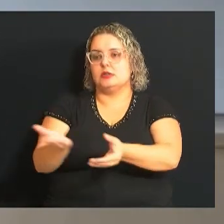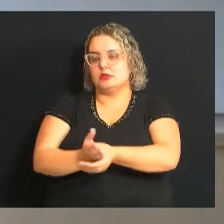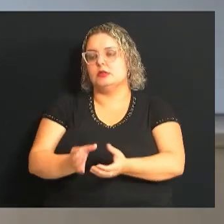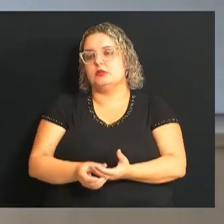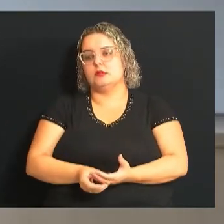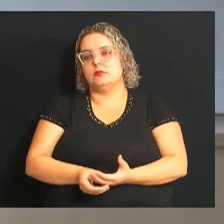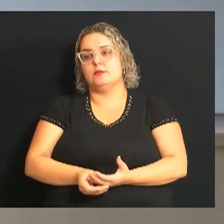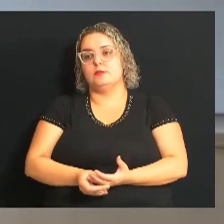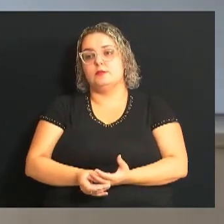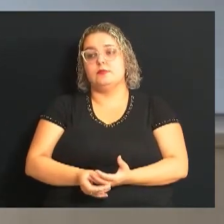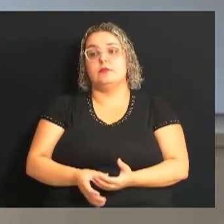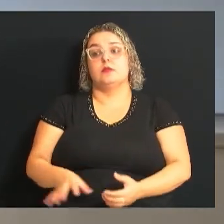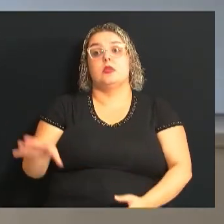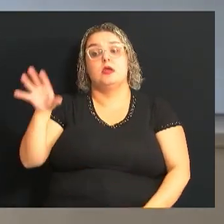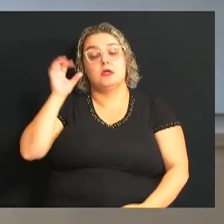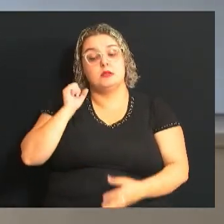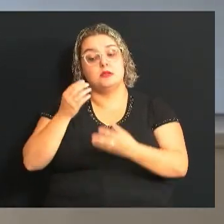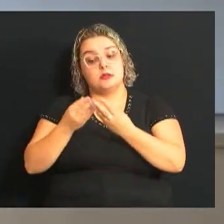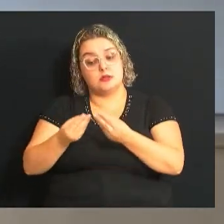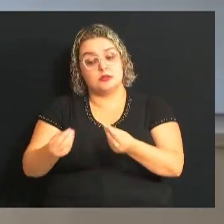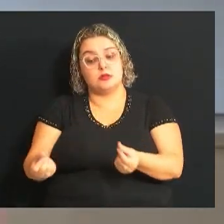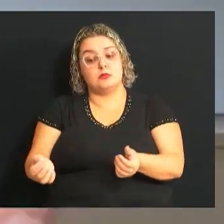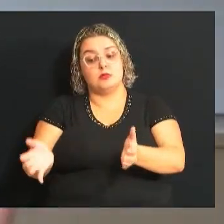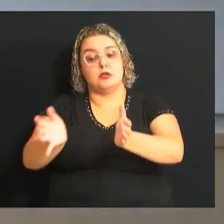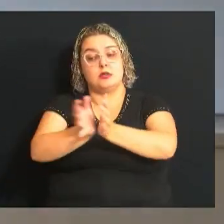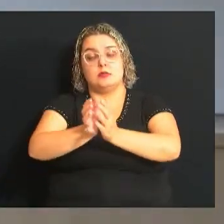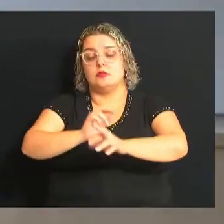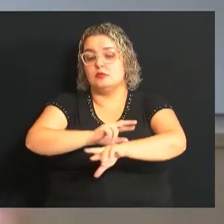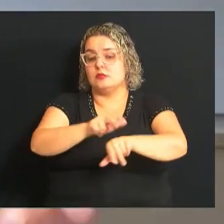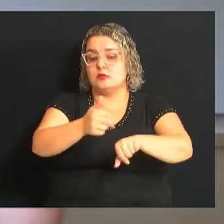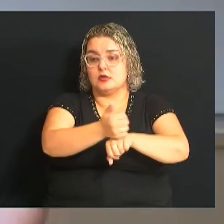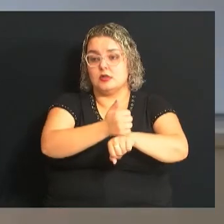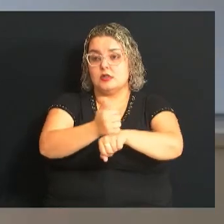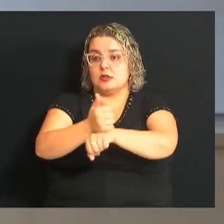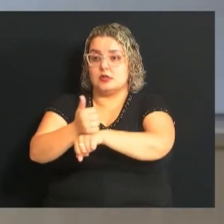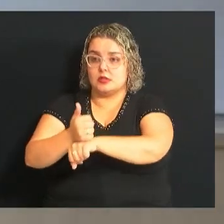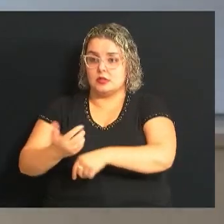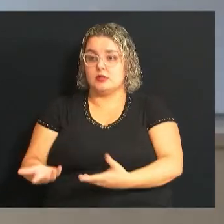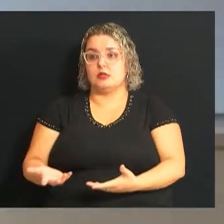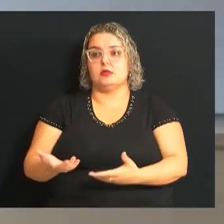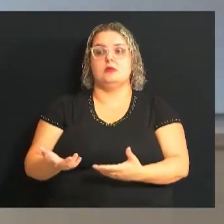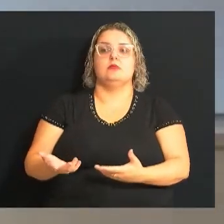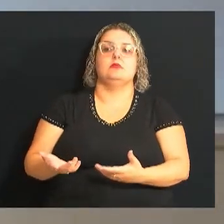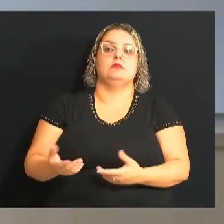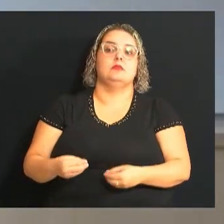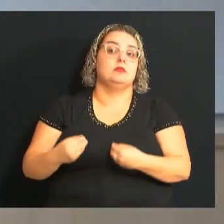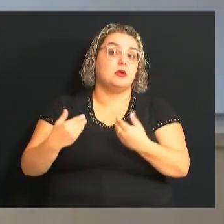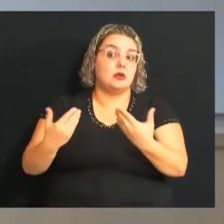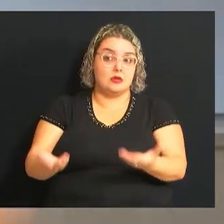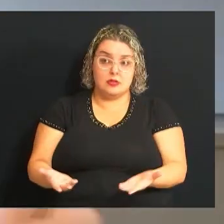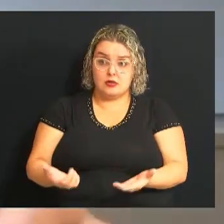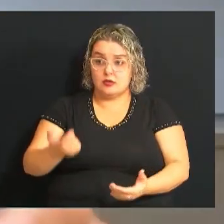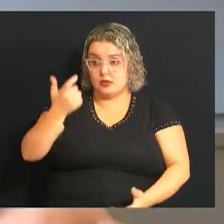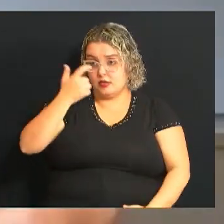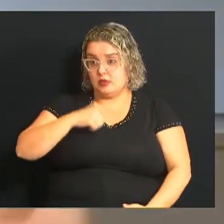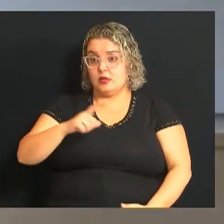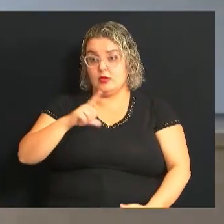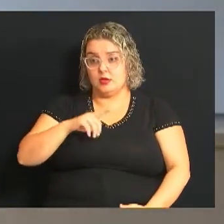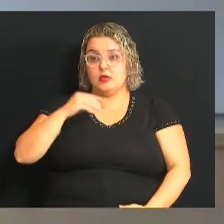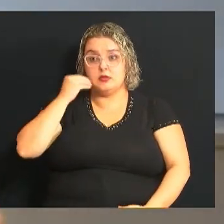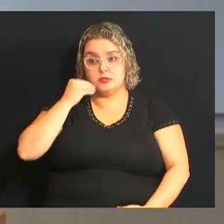escuta qualificada por equipe multidisciplinar, essa bandeira da equipe multidisciplinar é uma bandeira que eu tenho profissional